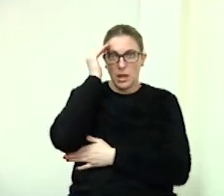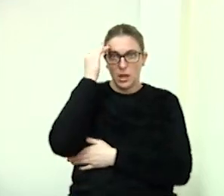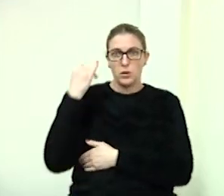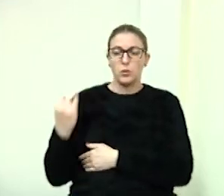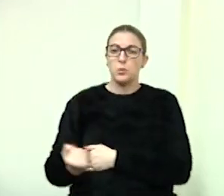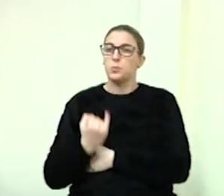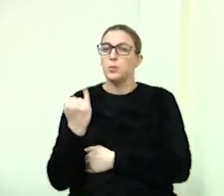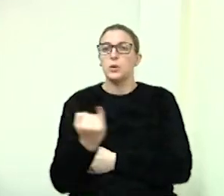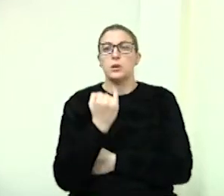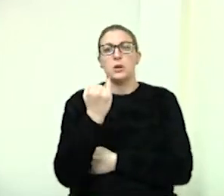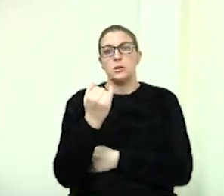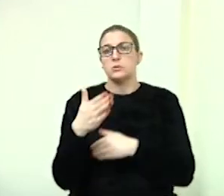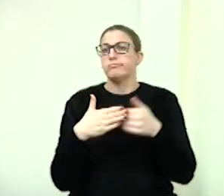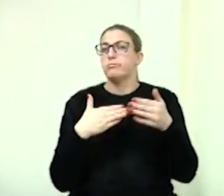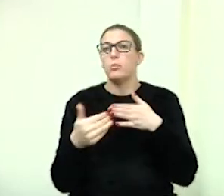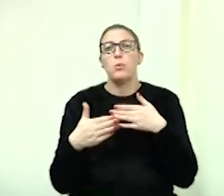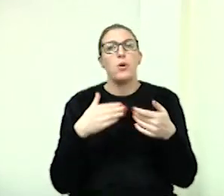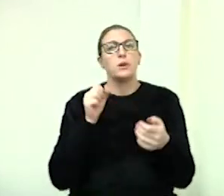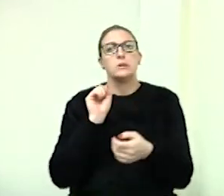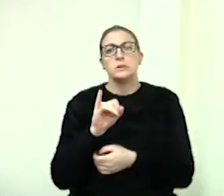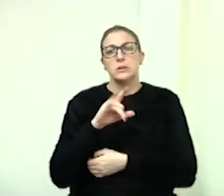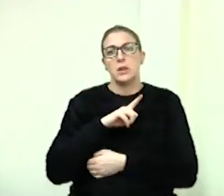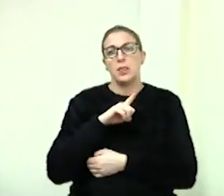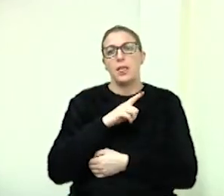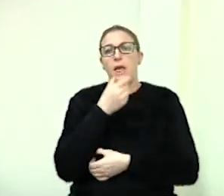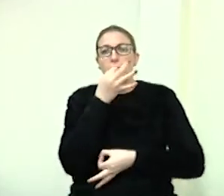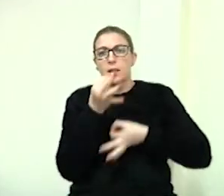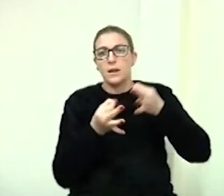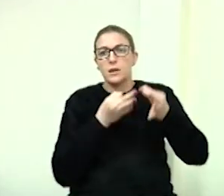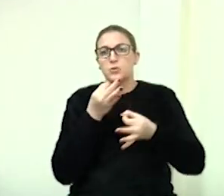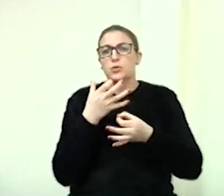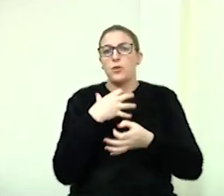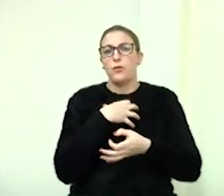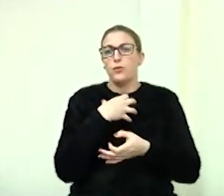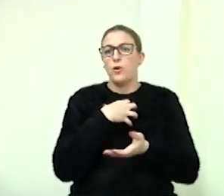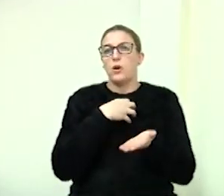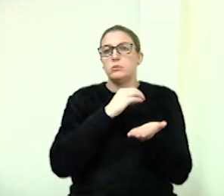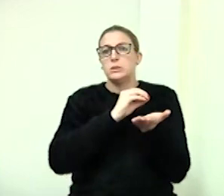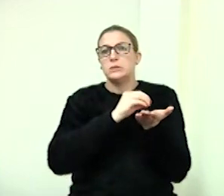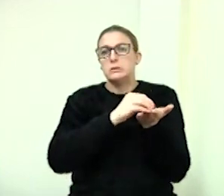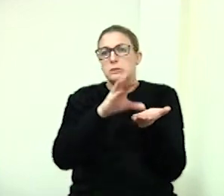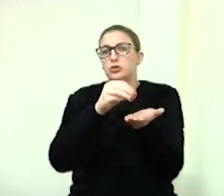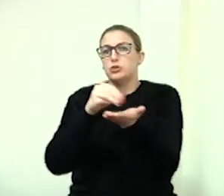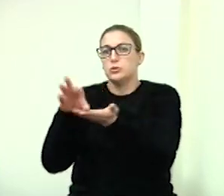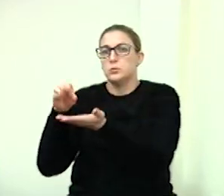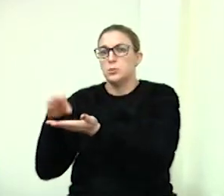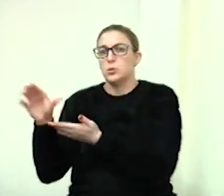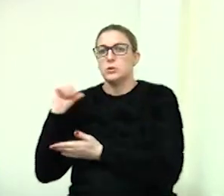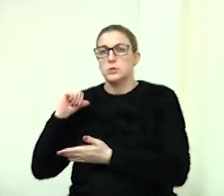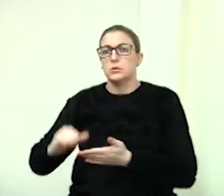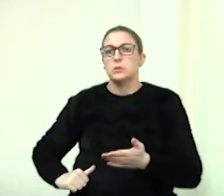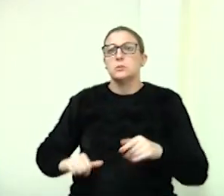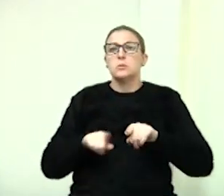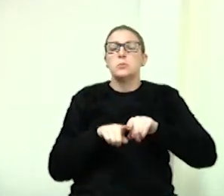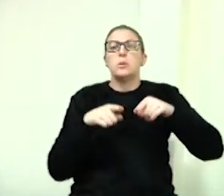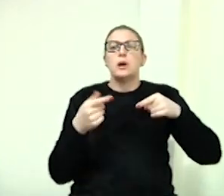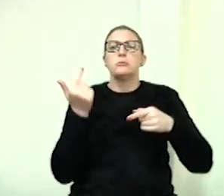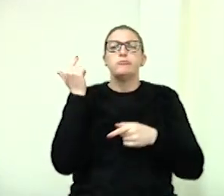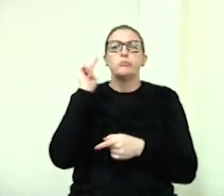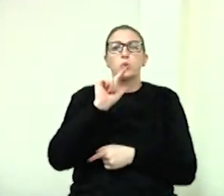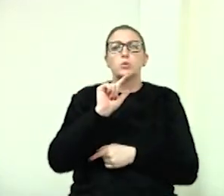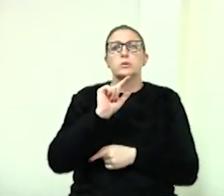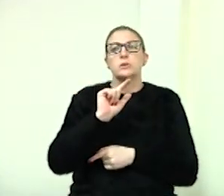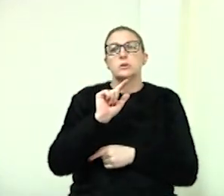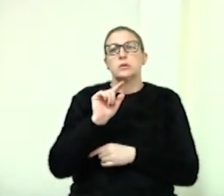distribuição, que a gente possa, então, auxiliar na fiscalização, mas oferecer, talvez, esses três meses a mais, de um número de cestas ampliadas,